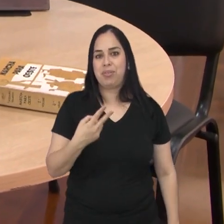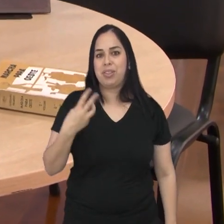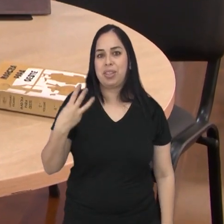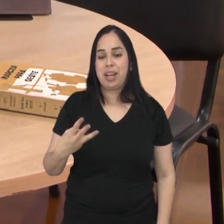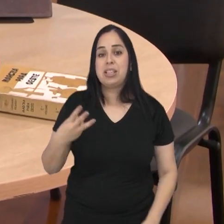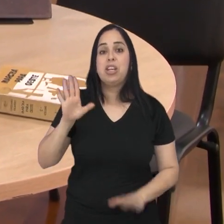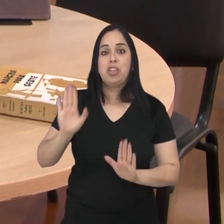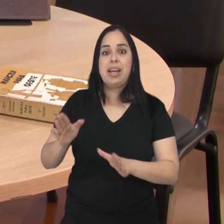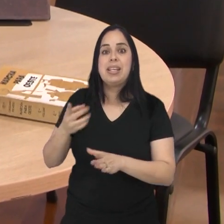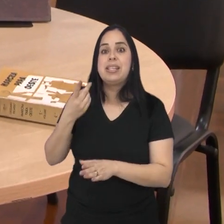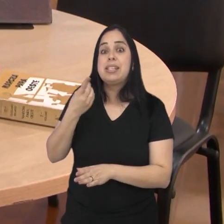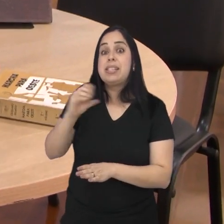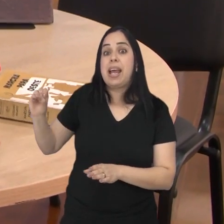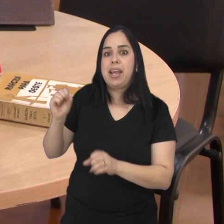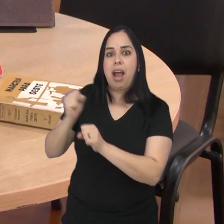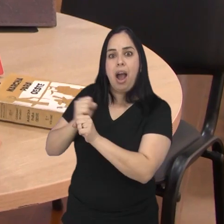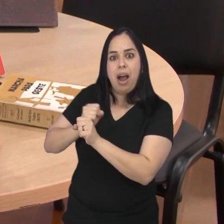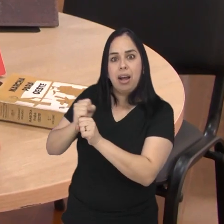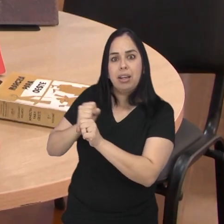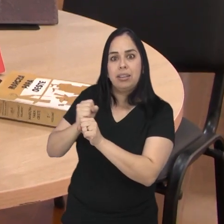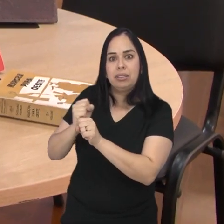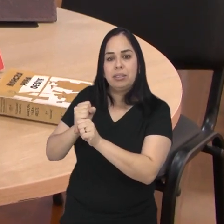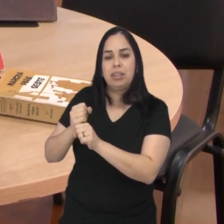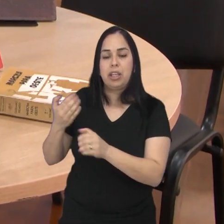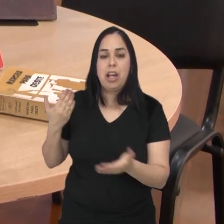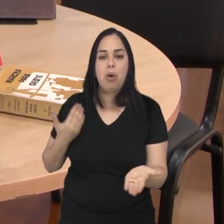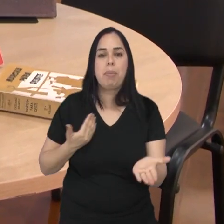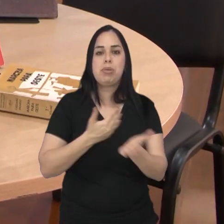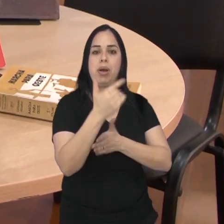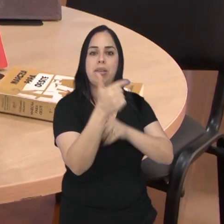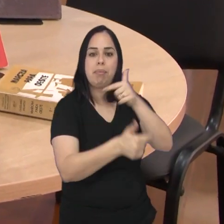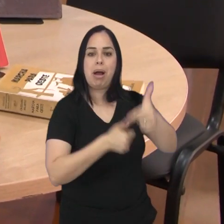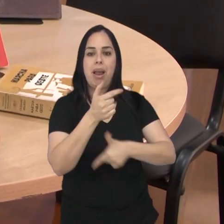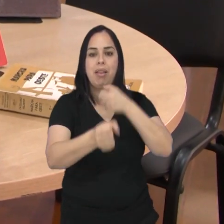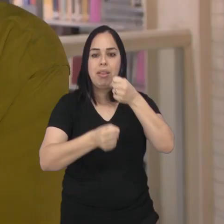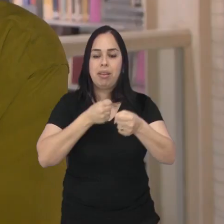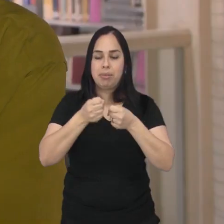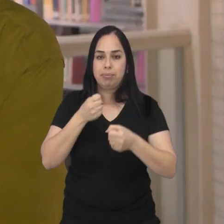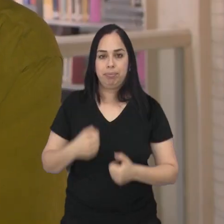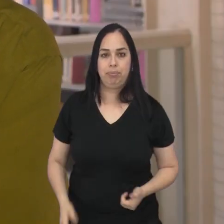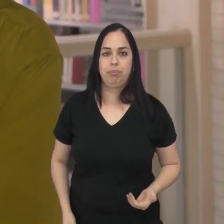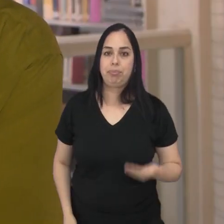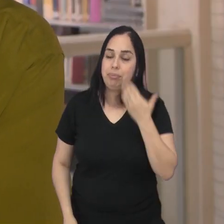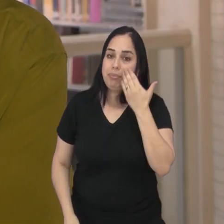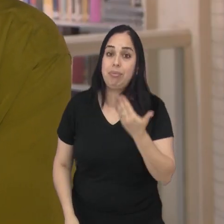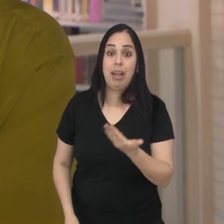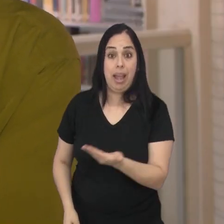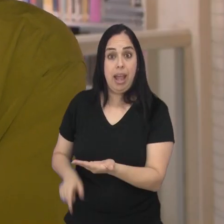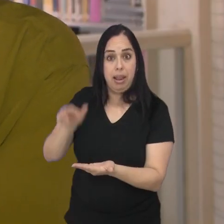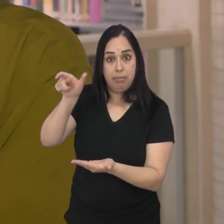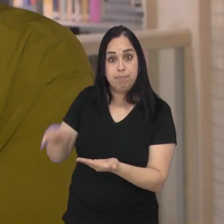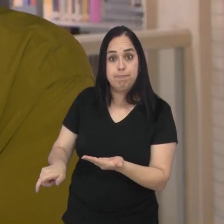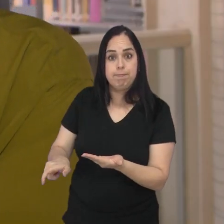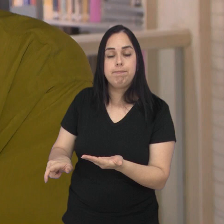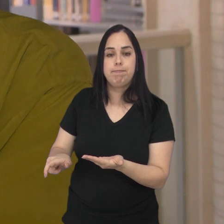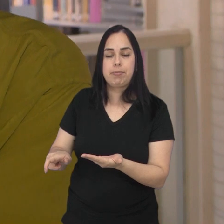2023 marca os 100 anos da entrada de Cassiano Ricardo à imprensa profissional. O Cassiano tem um